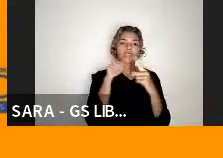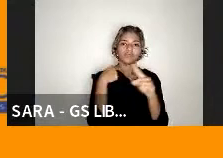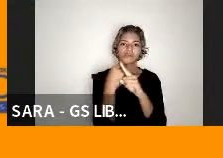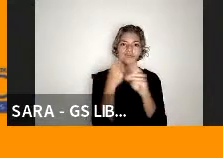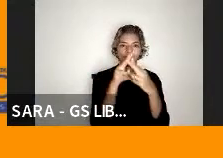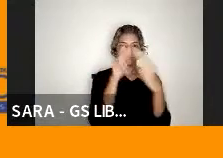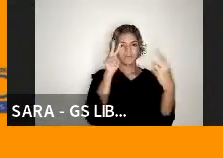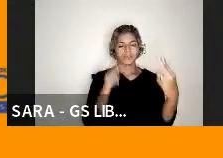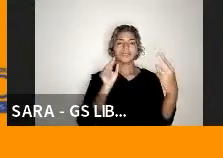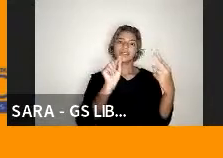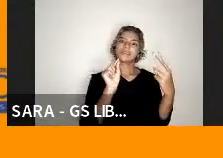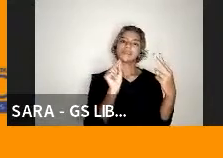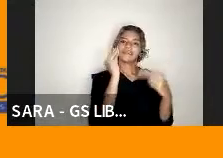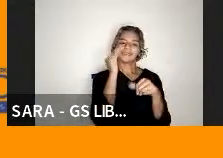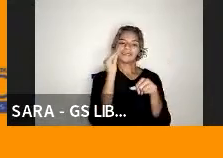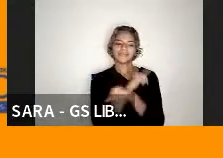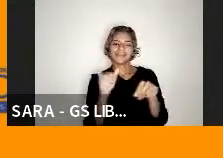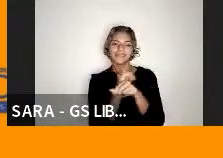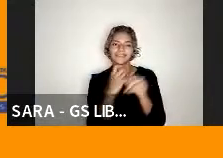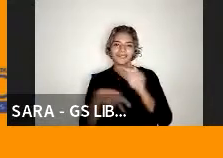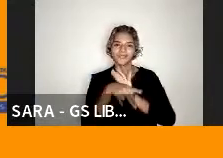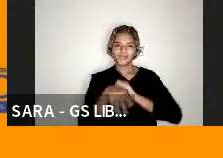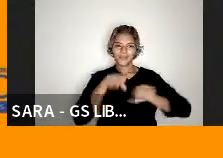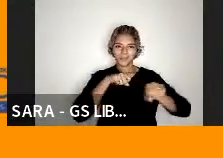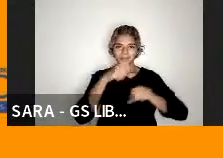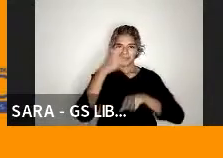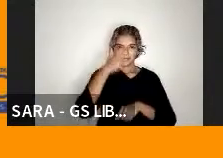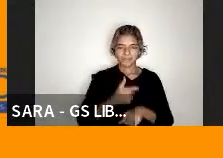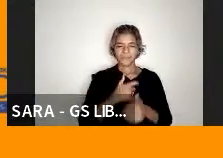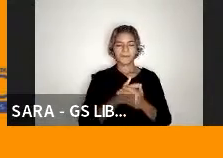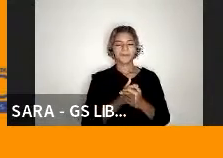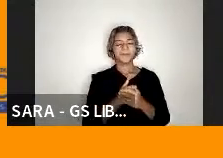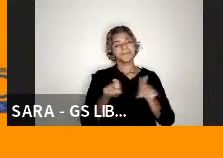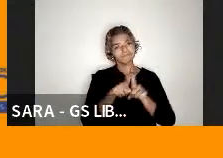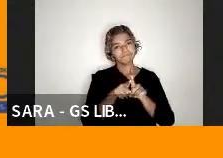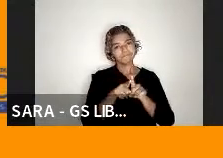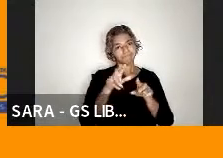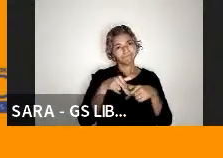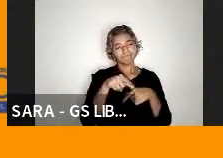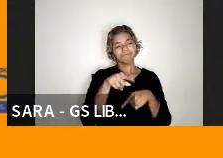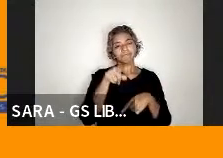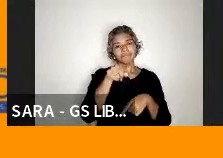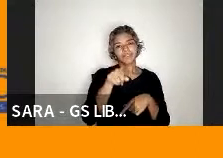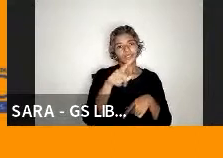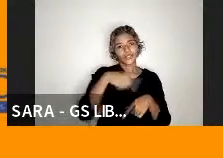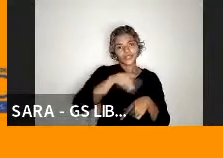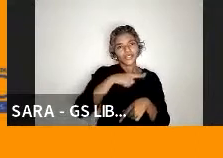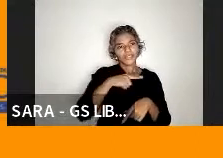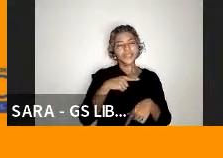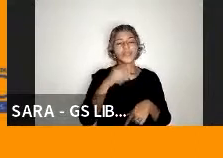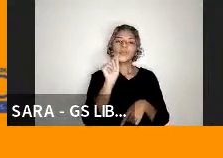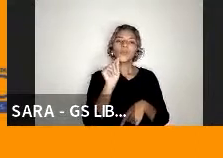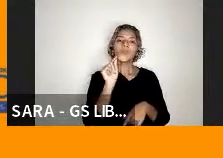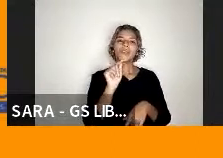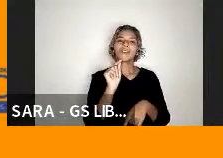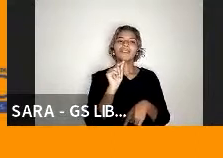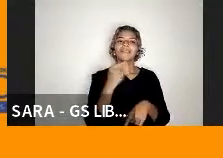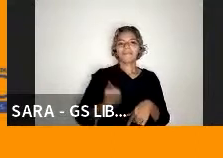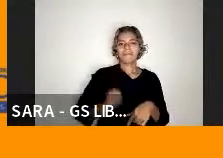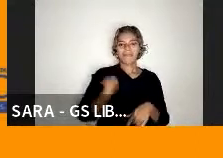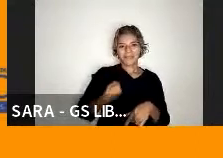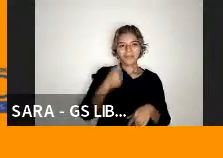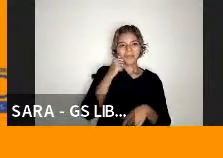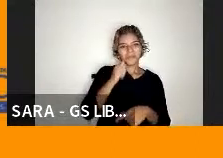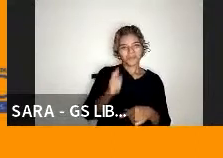que sejam estratégias de formação, né? E com isso a gente já teve, por exemplo, a participação da UESCA, né, a partir de um convite que Bianca